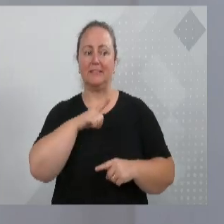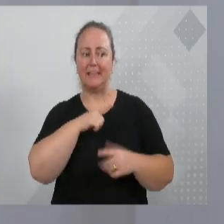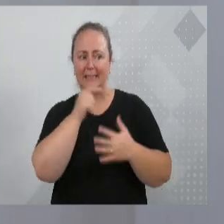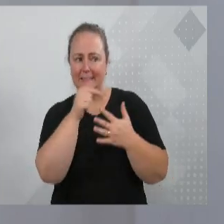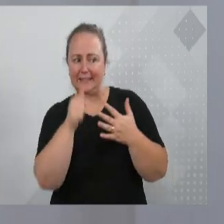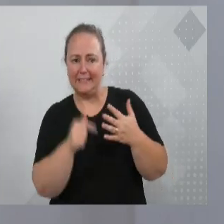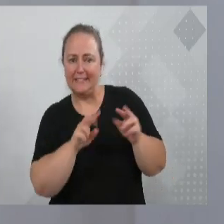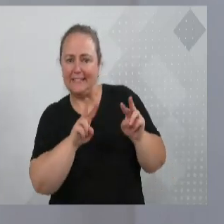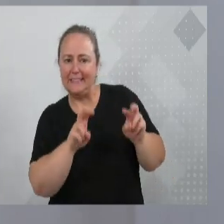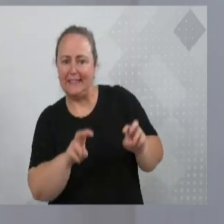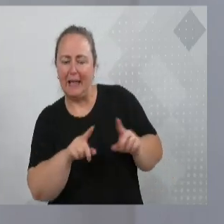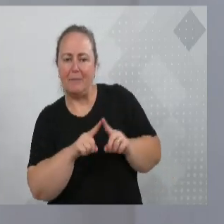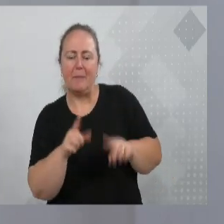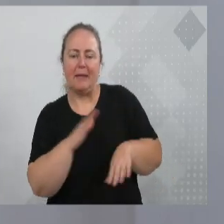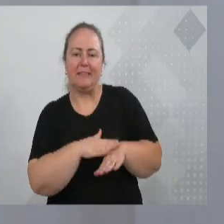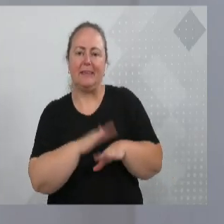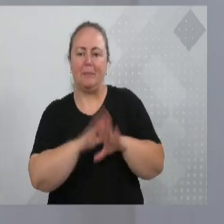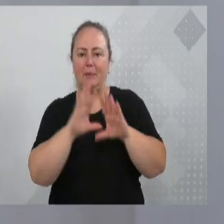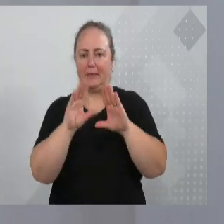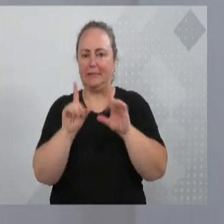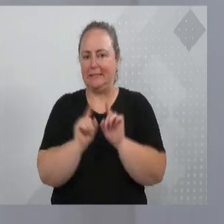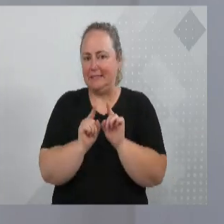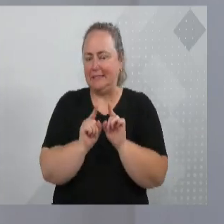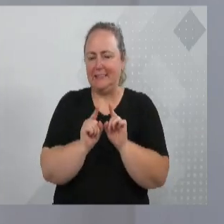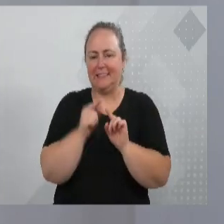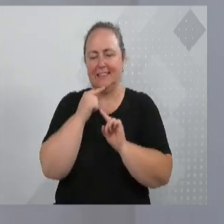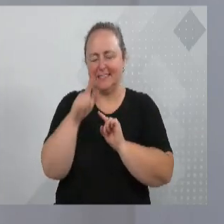mas sei que o meu tempo está reduzido hoje É quem então deixa para próxima sessão Obrigado presidente